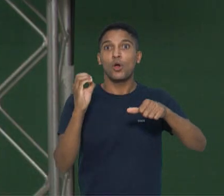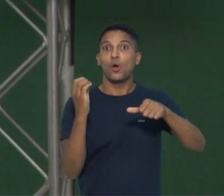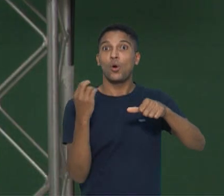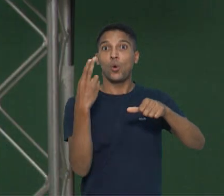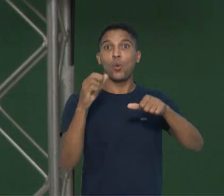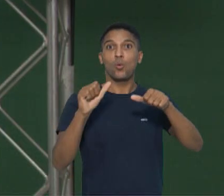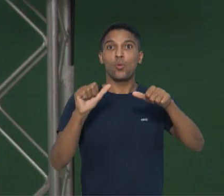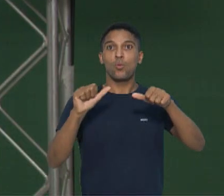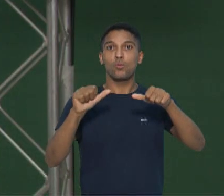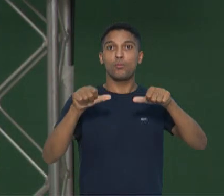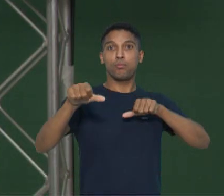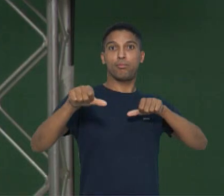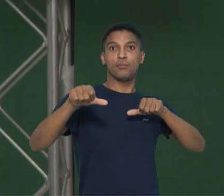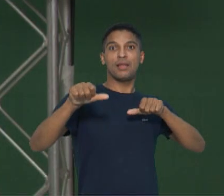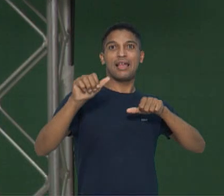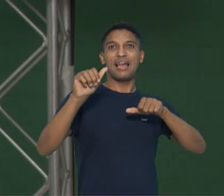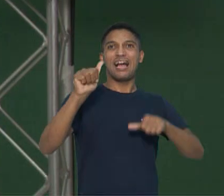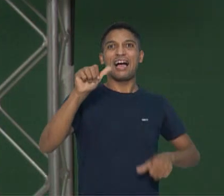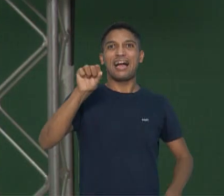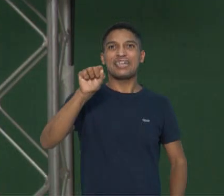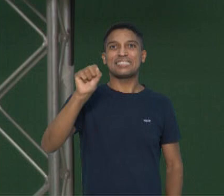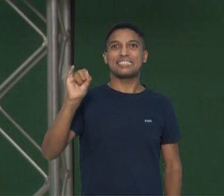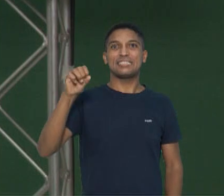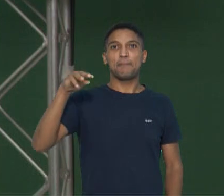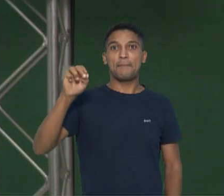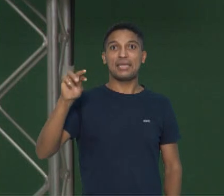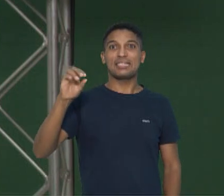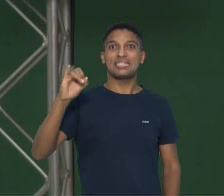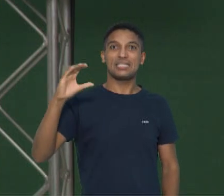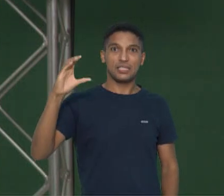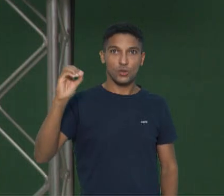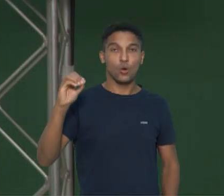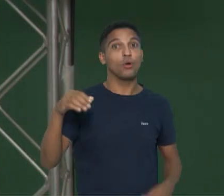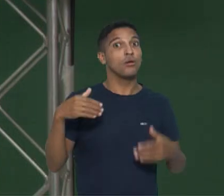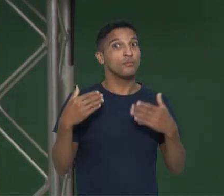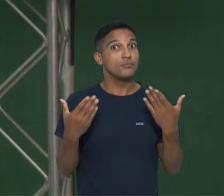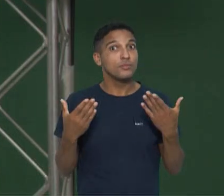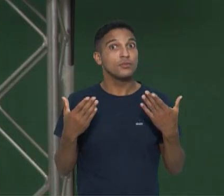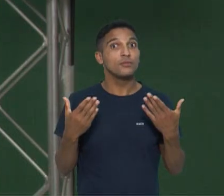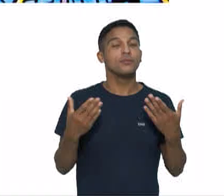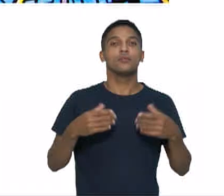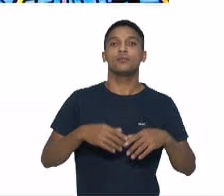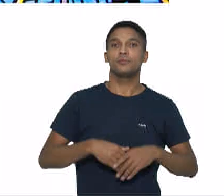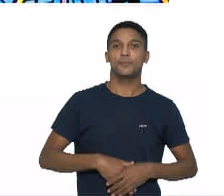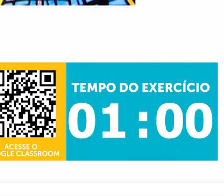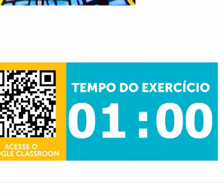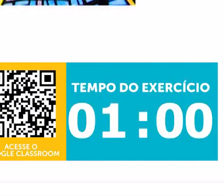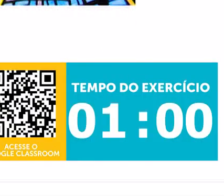A ou a B? Tá? Responde e daqui a pouquinho a gente confere.